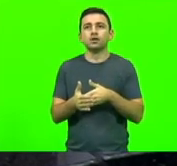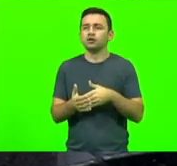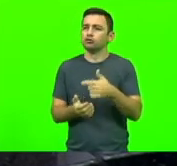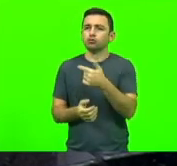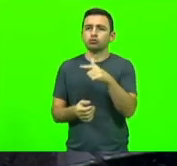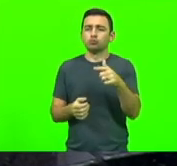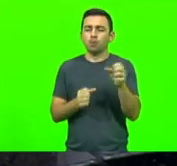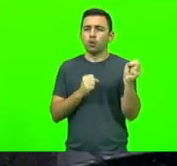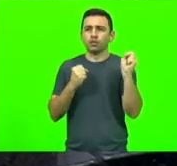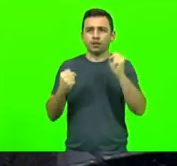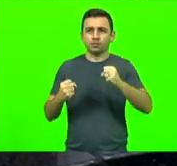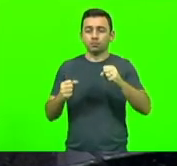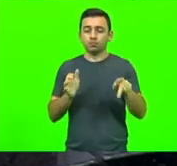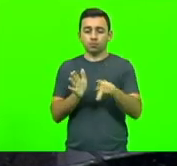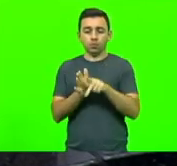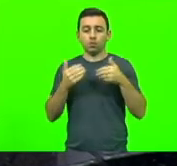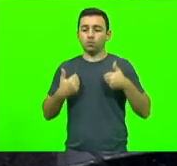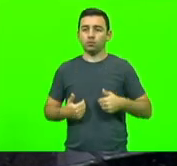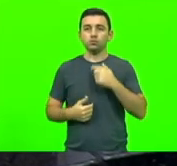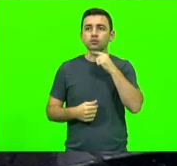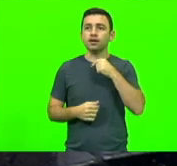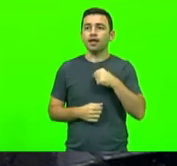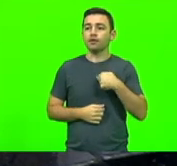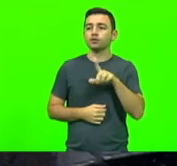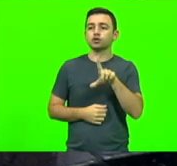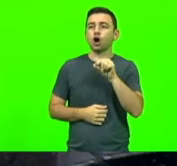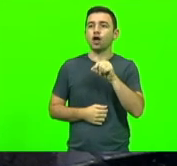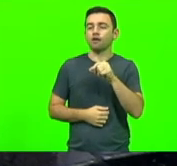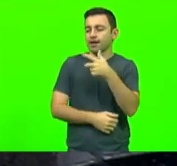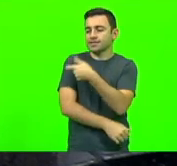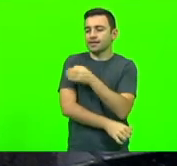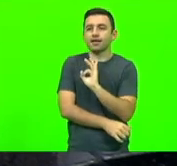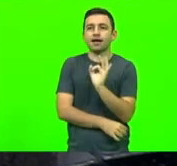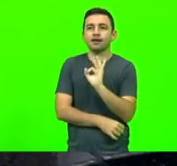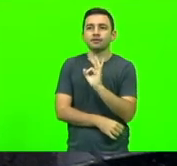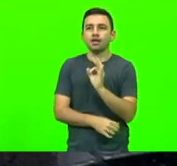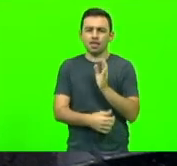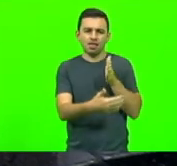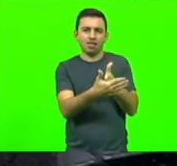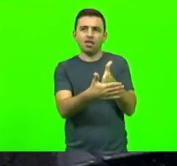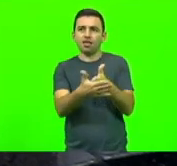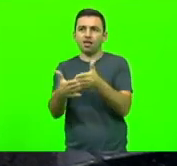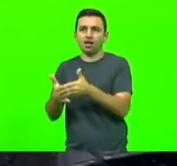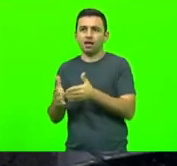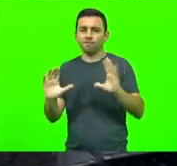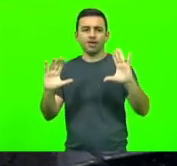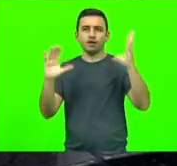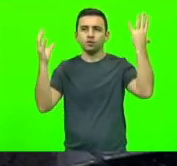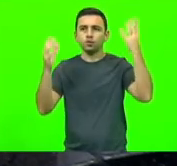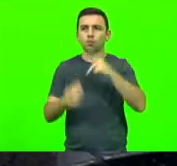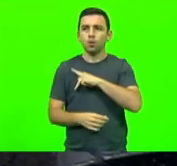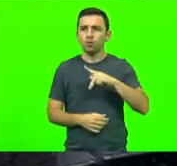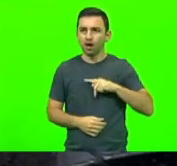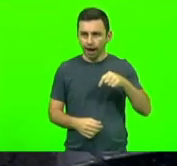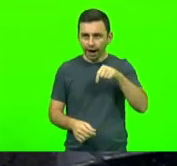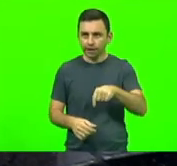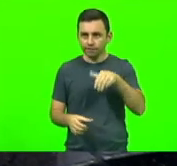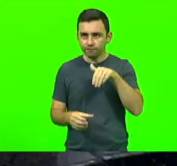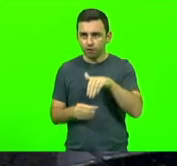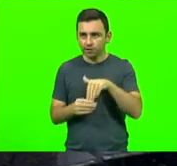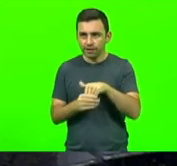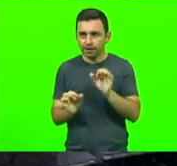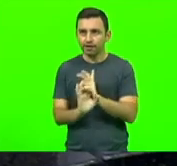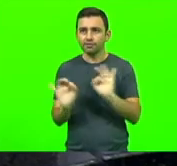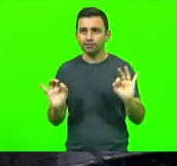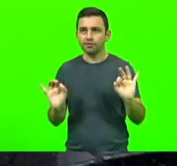sobre o próprio corpo. Quer dizer que se eu escolhesse, então, não me vacinar, eu não tinha mais acesso a nenhum evento público, ou seja, não poderia estar aqui votando,